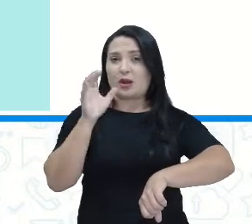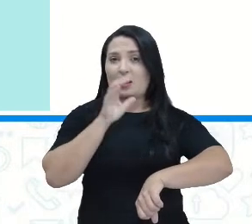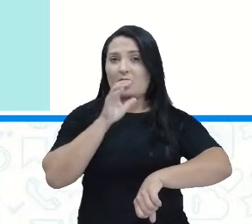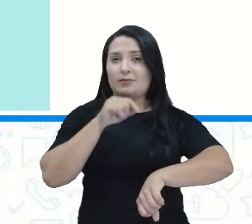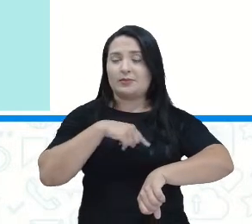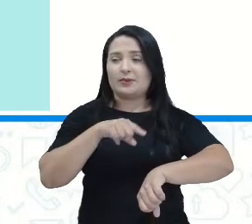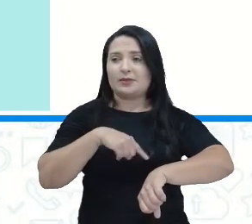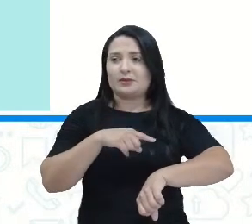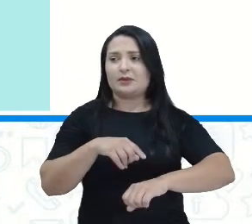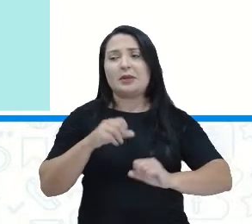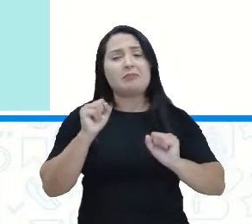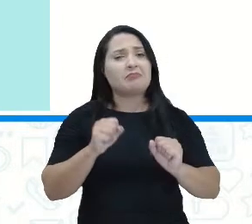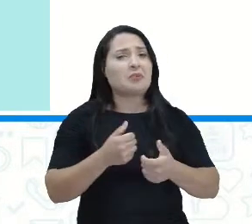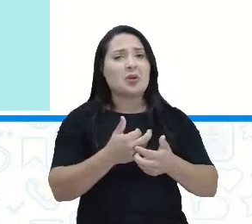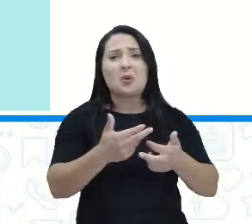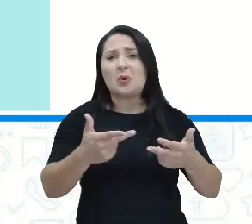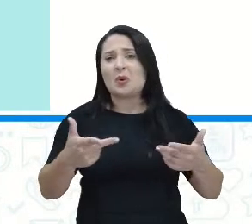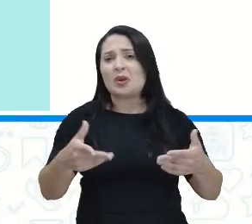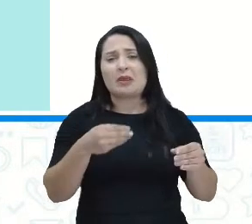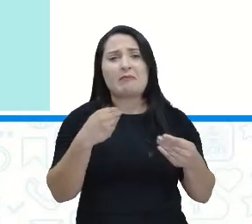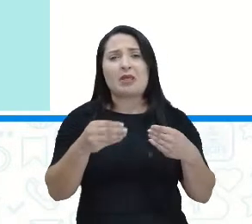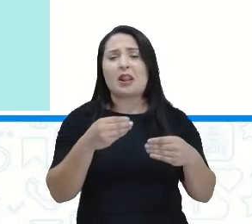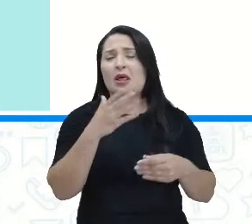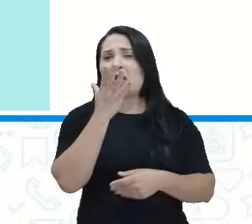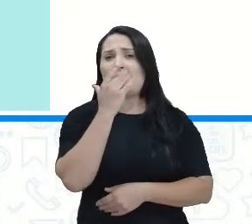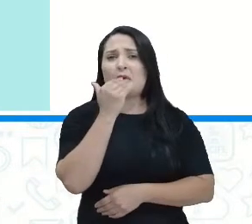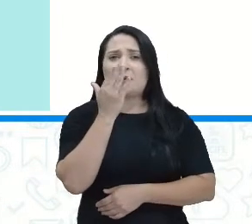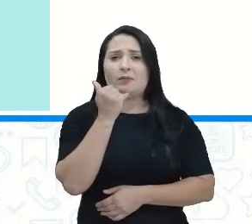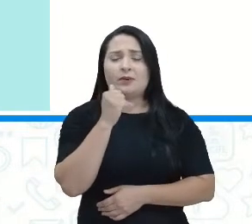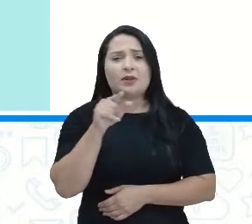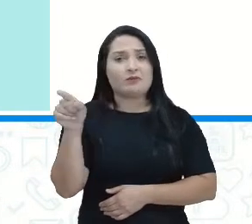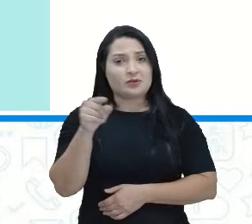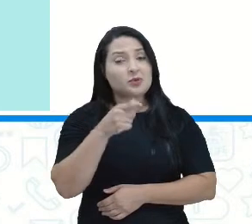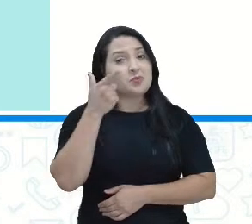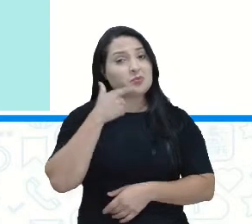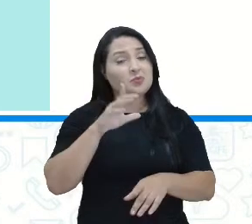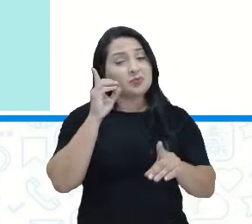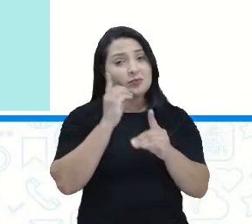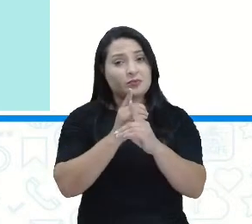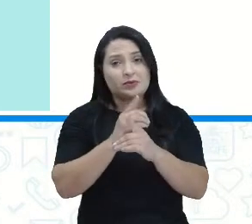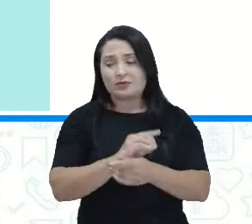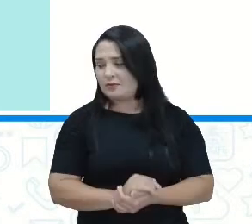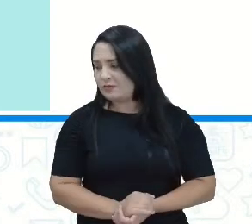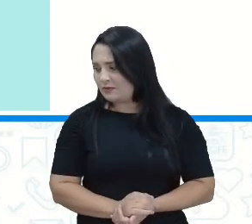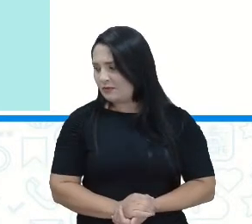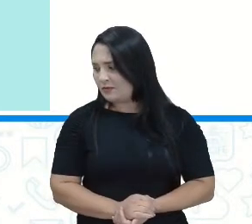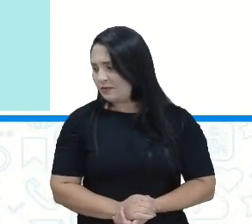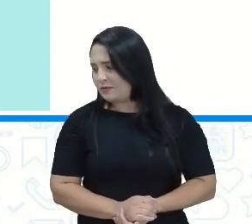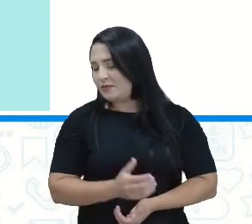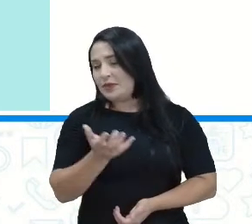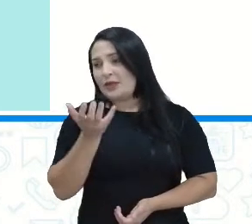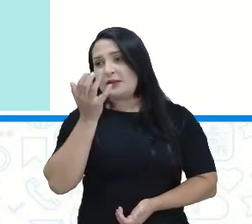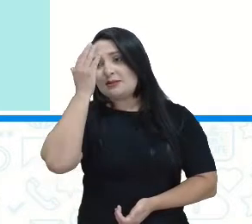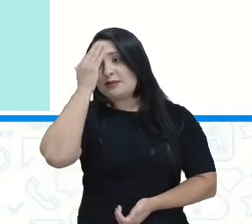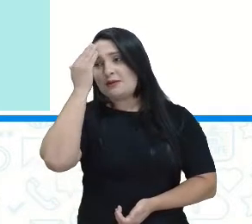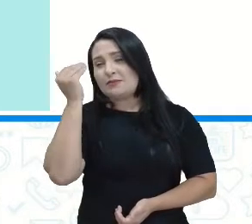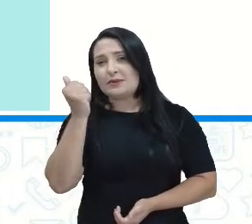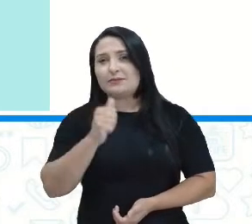até ser embalagens de alimentos. Será que vocês vão encontrar? Eu quero saber.